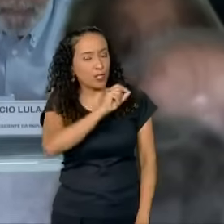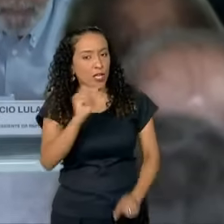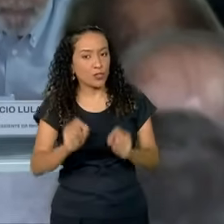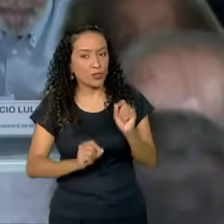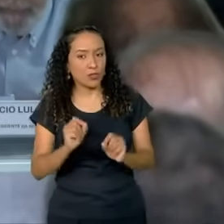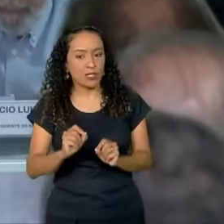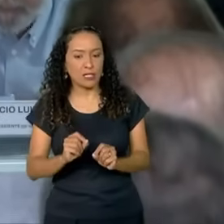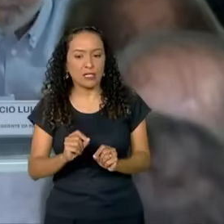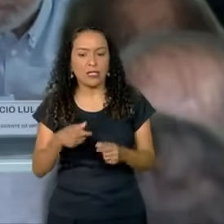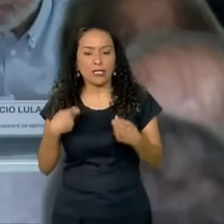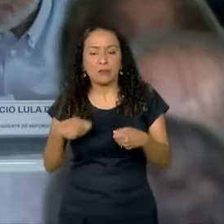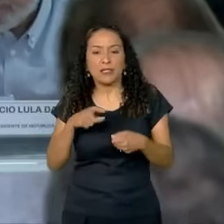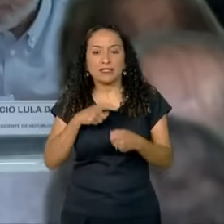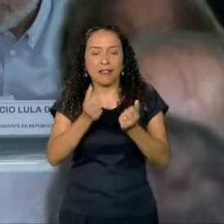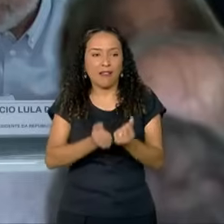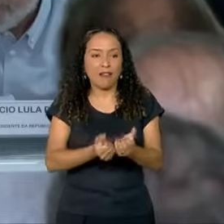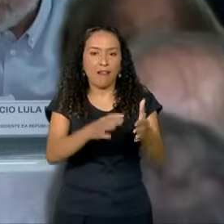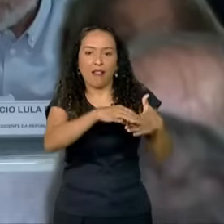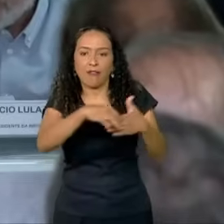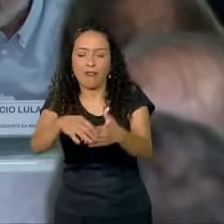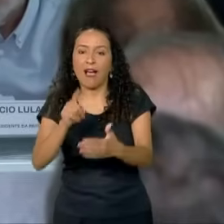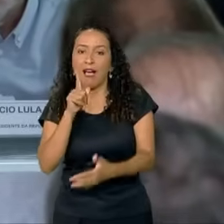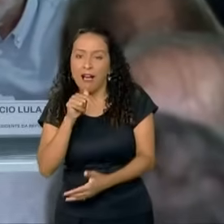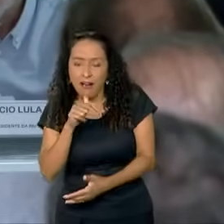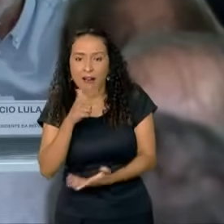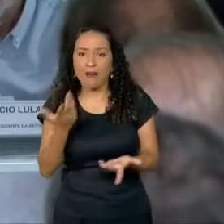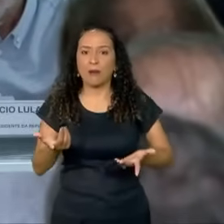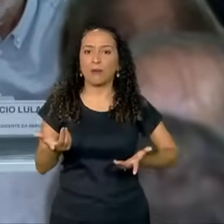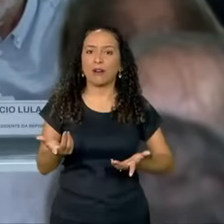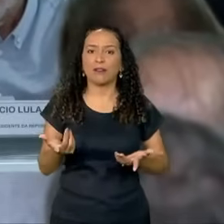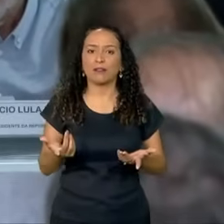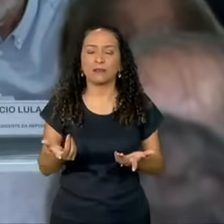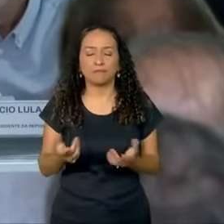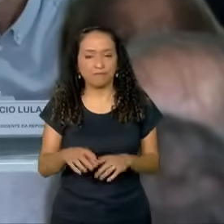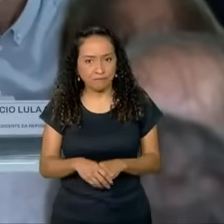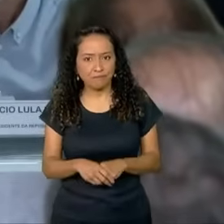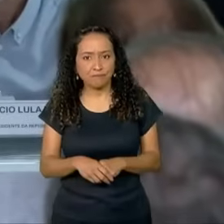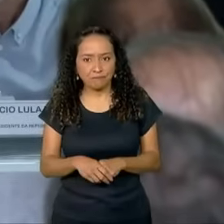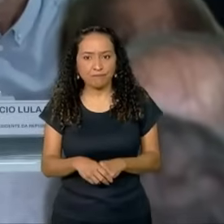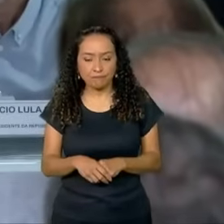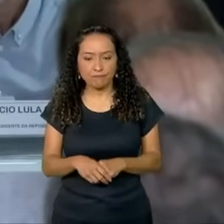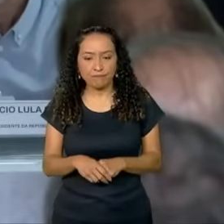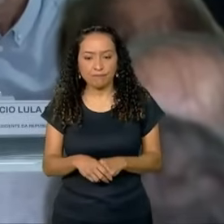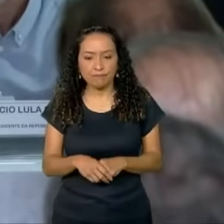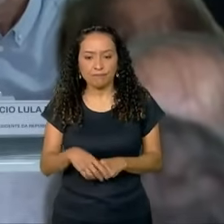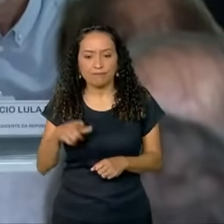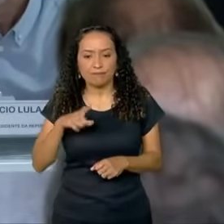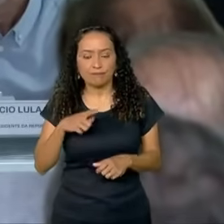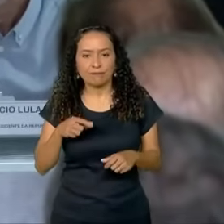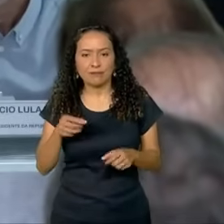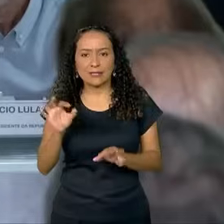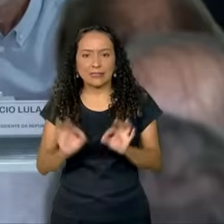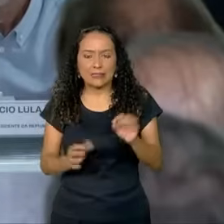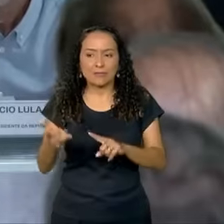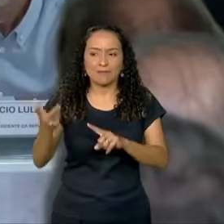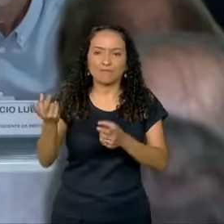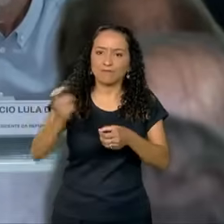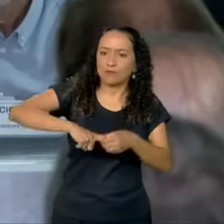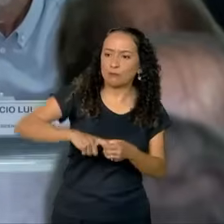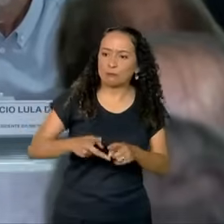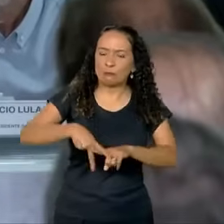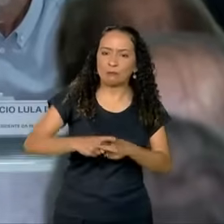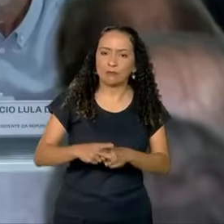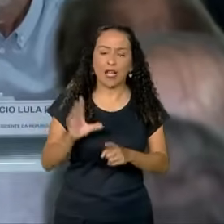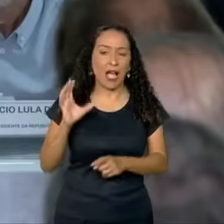tem que ter o fornecimento d'água. O prefeito estava falando, a água vai tem que ser restabelecida, mas não consegue